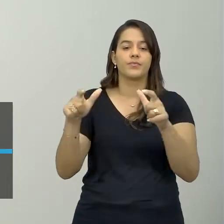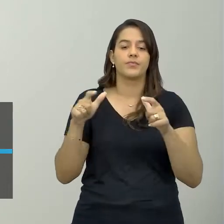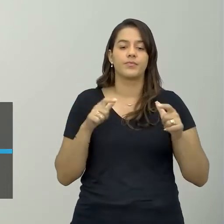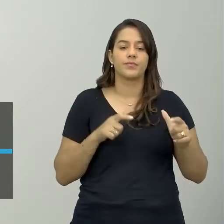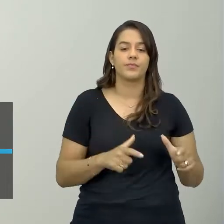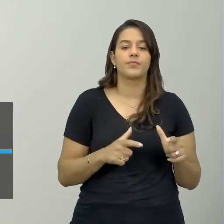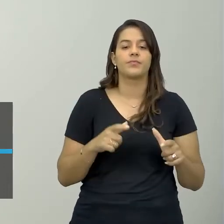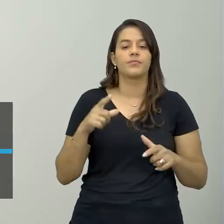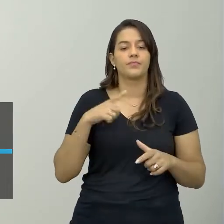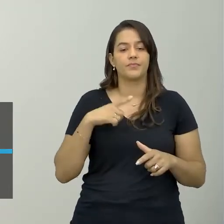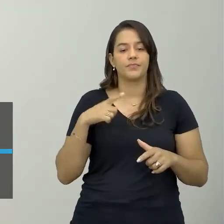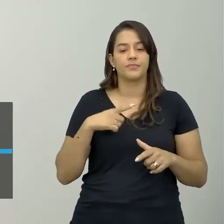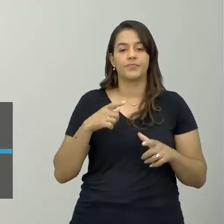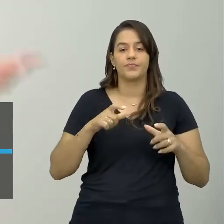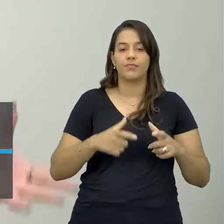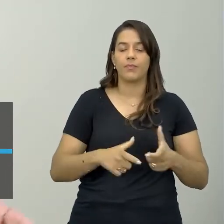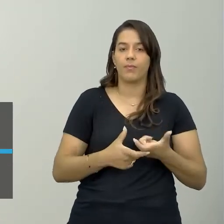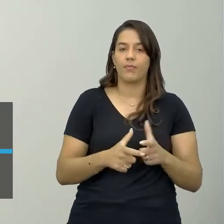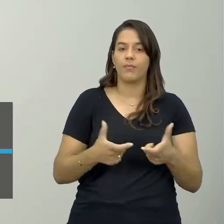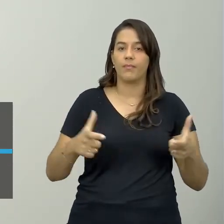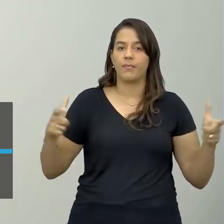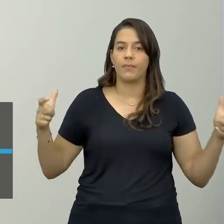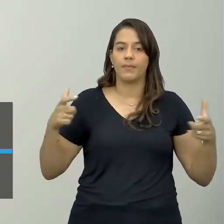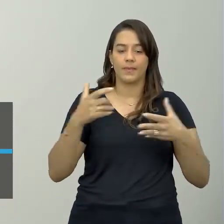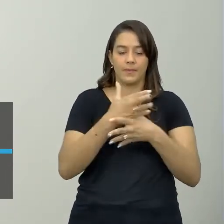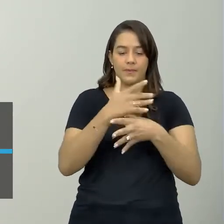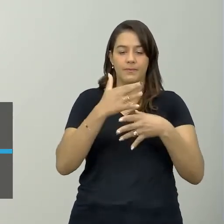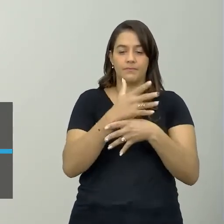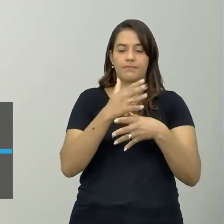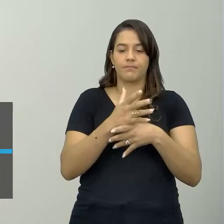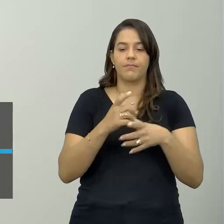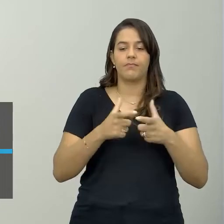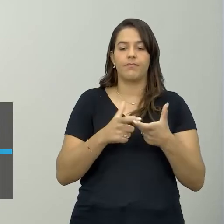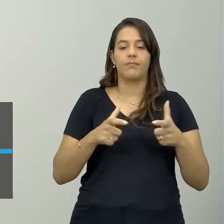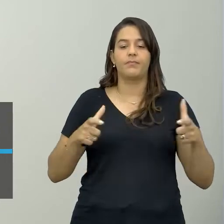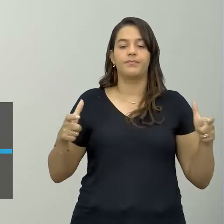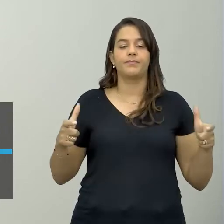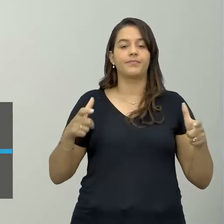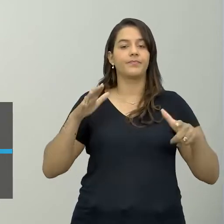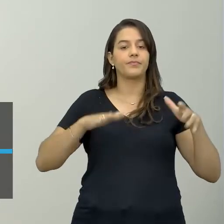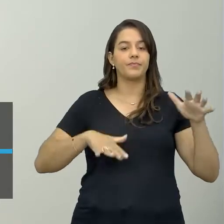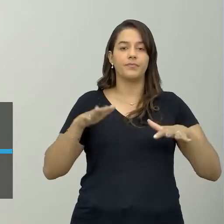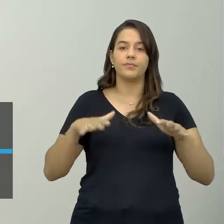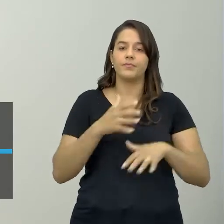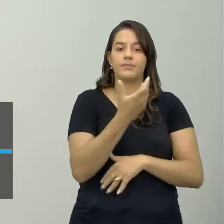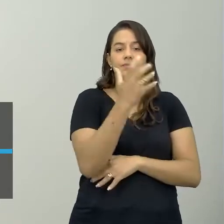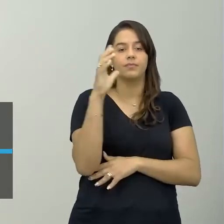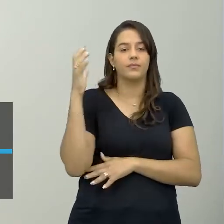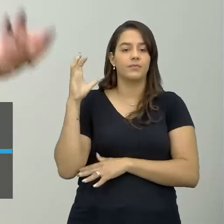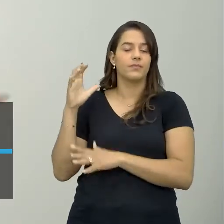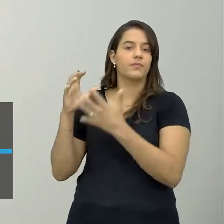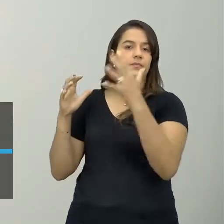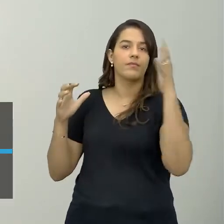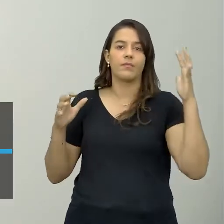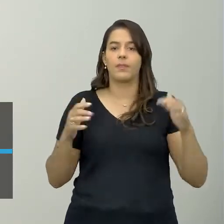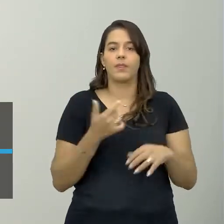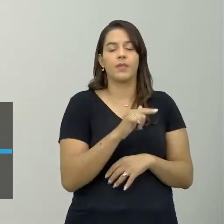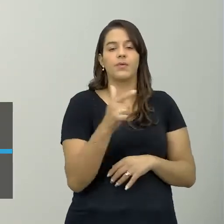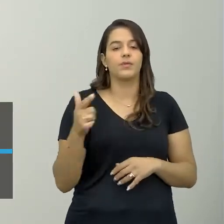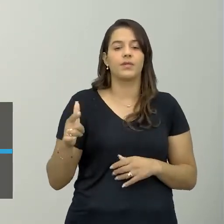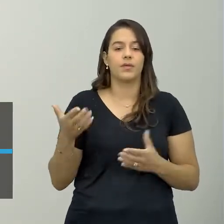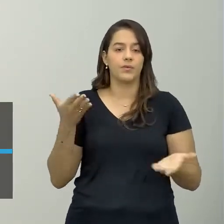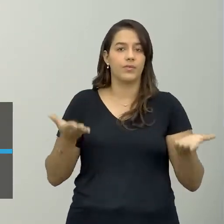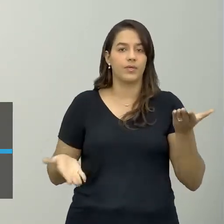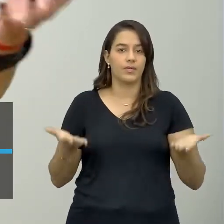justamente você vai aumentando as cidades, e essas cidades, elas muitas vezes não são arborizadas, não tem parques, né? Você não tem esse